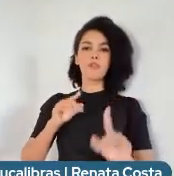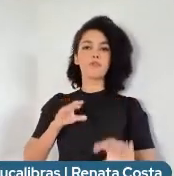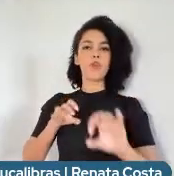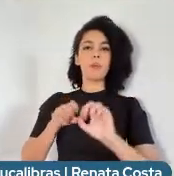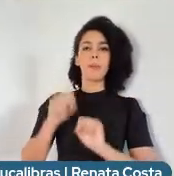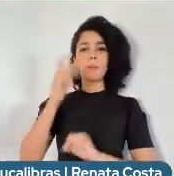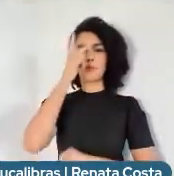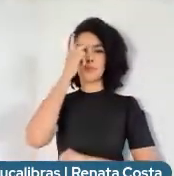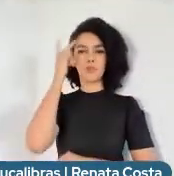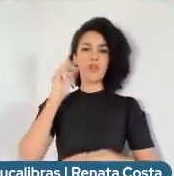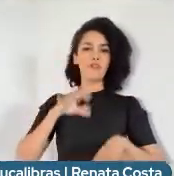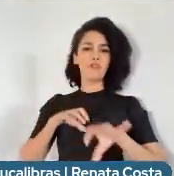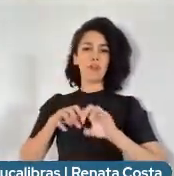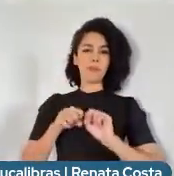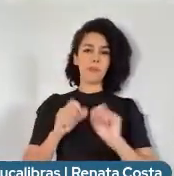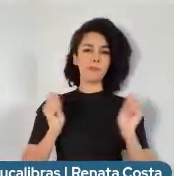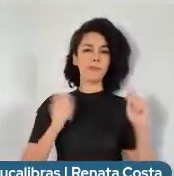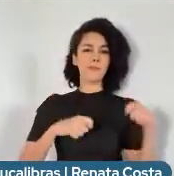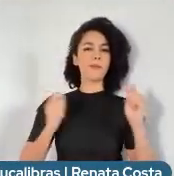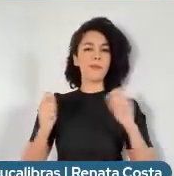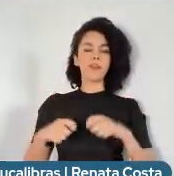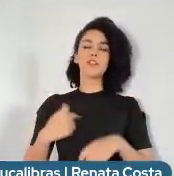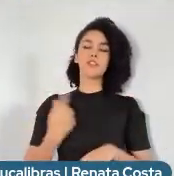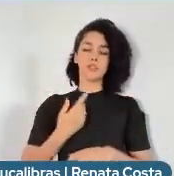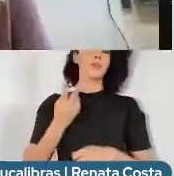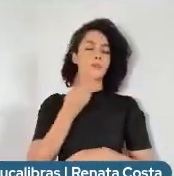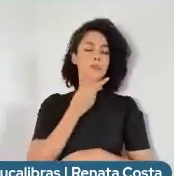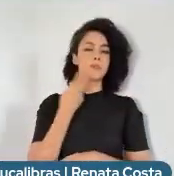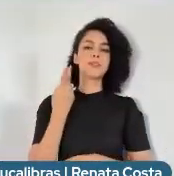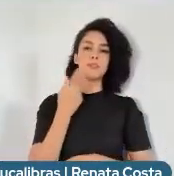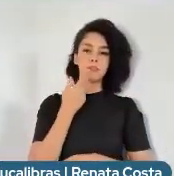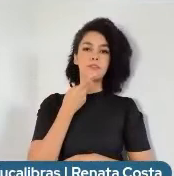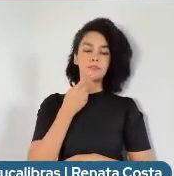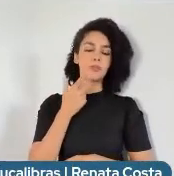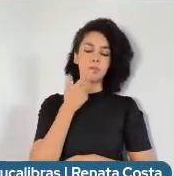talentos, e é isso que nós haveremos de perseguir.